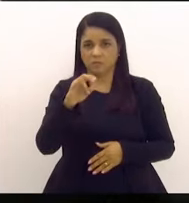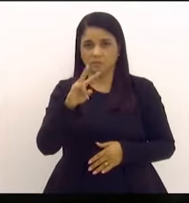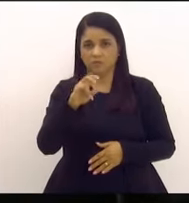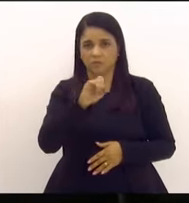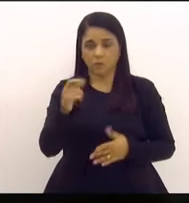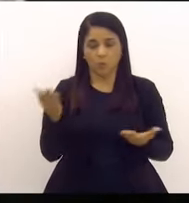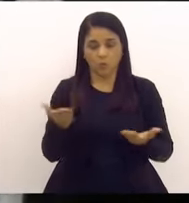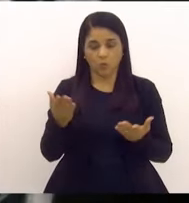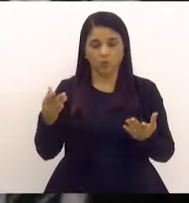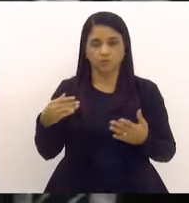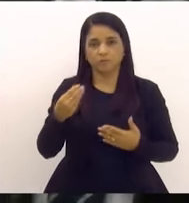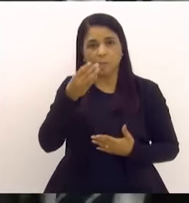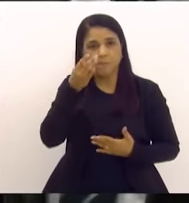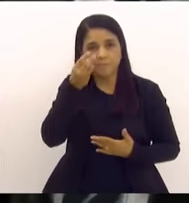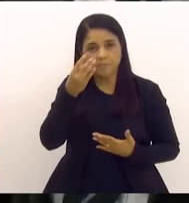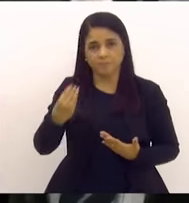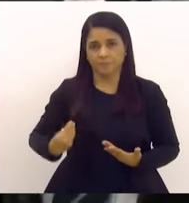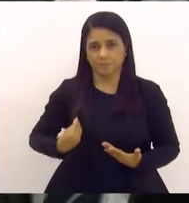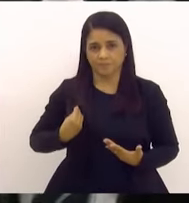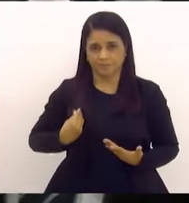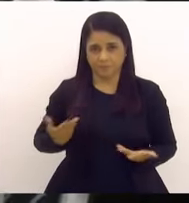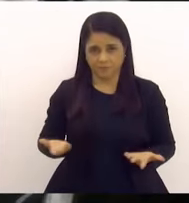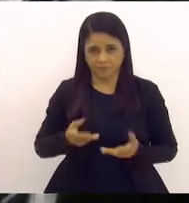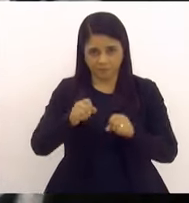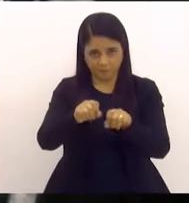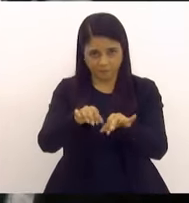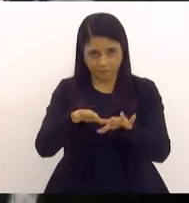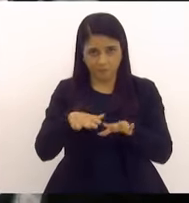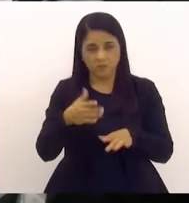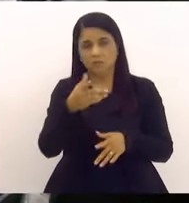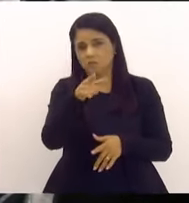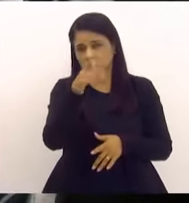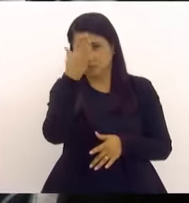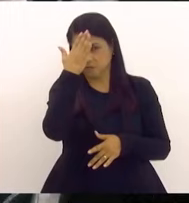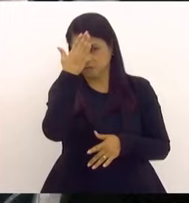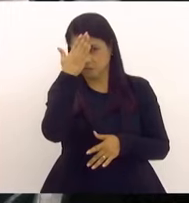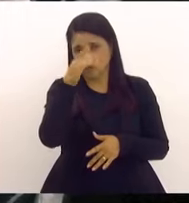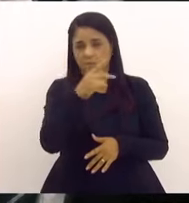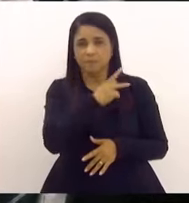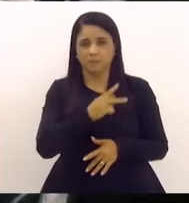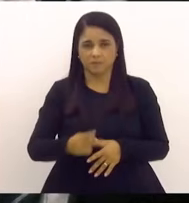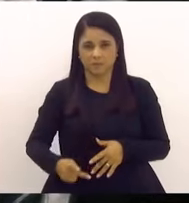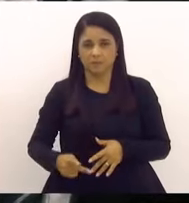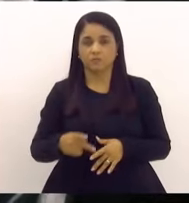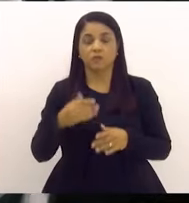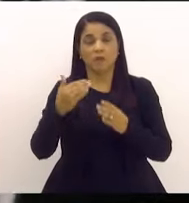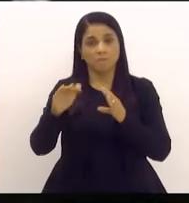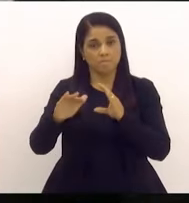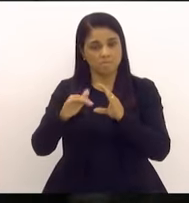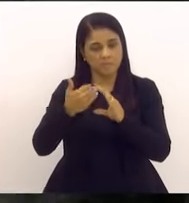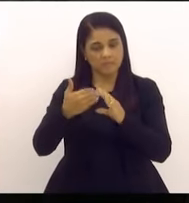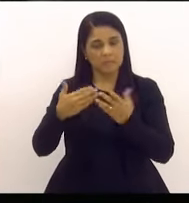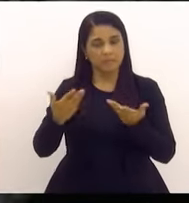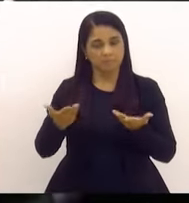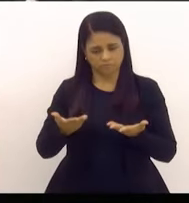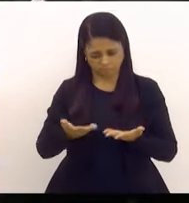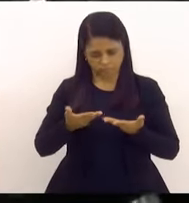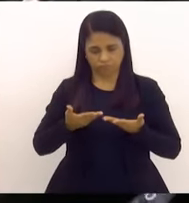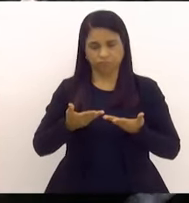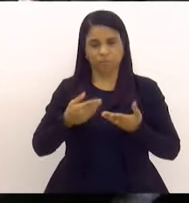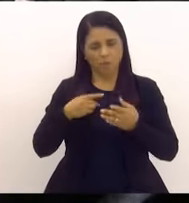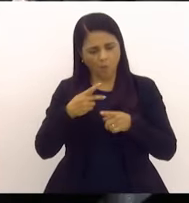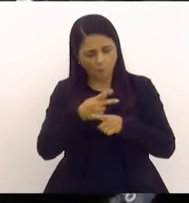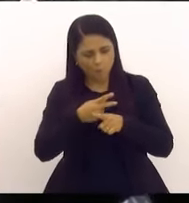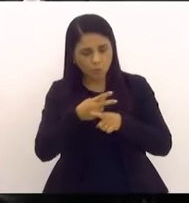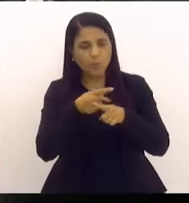hoje. Vossa Excelência sabe disso, assim que a mensagem chegou, eu